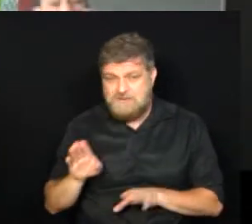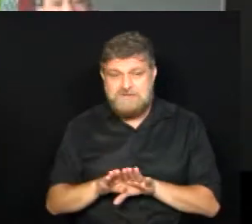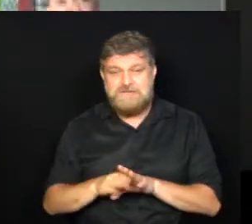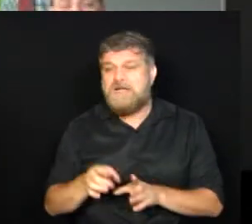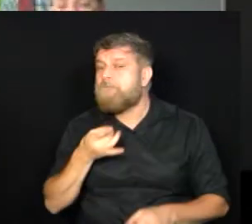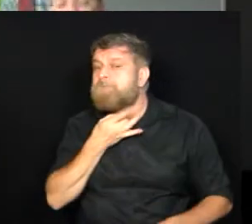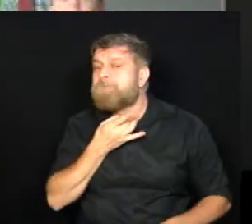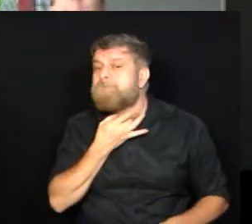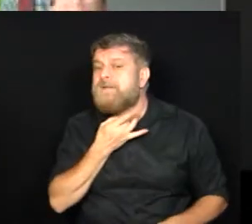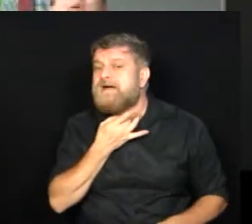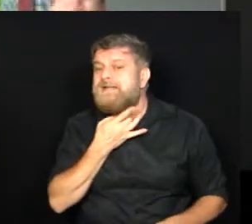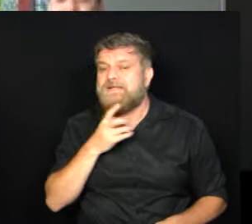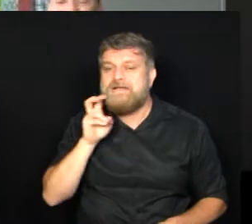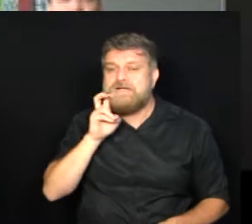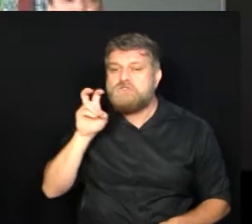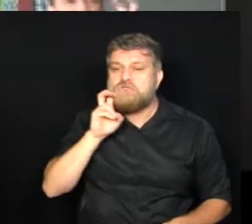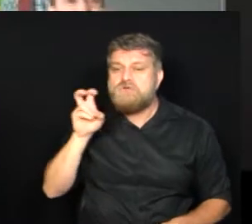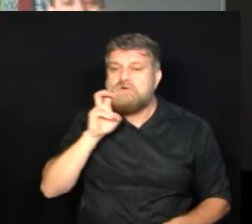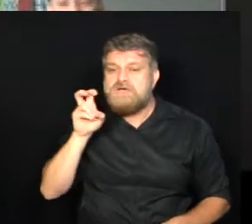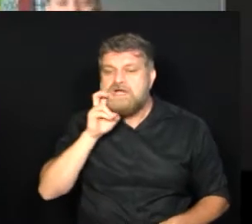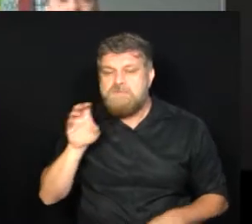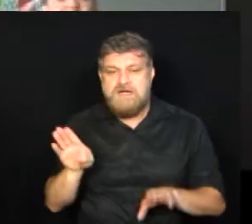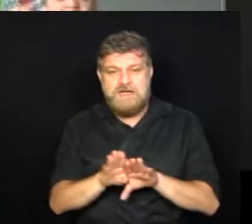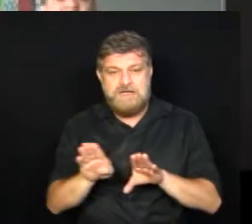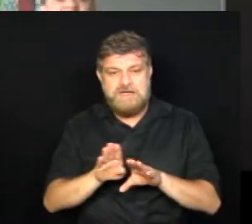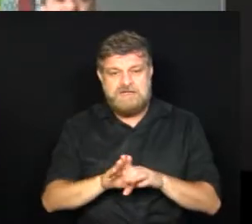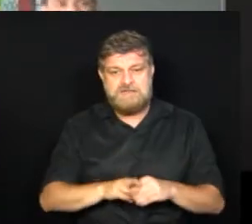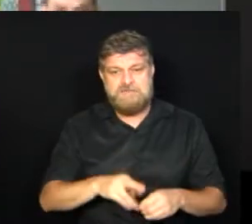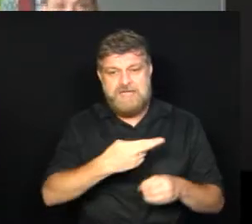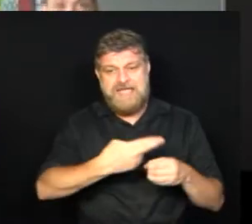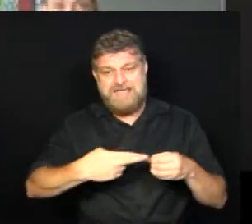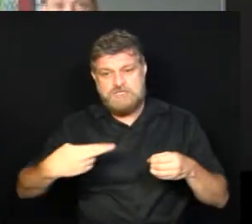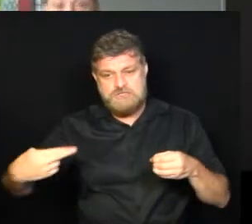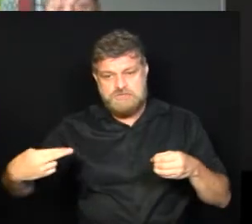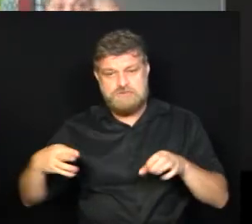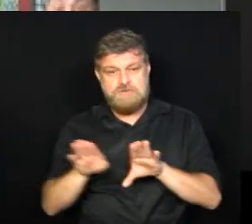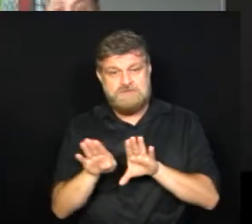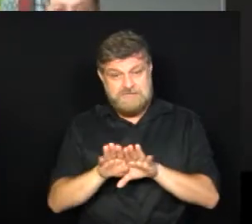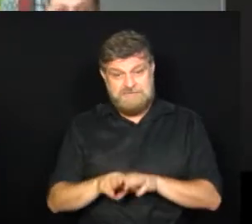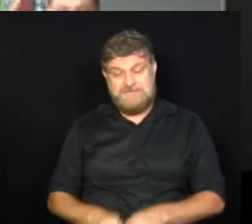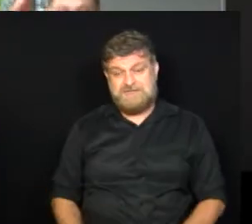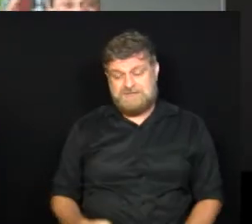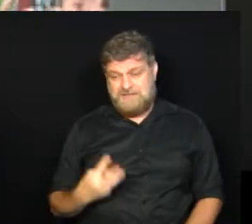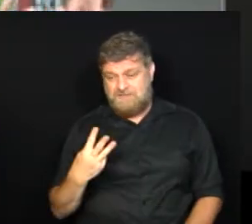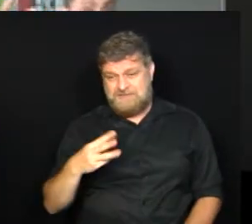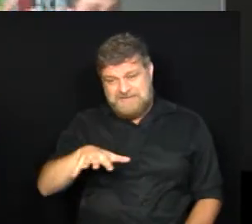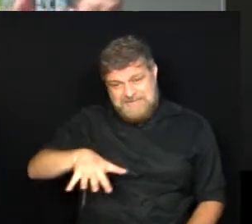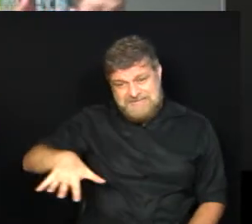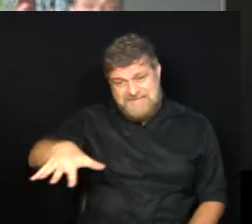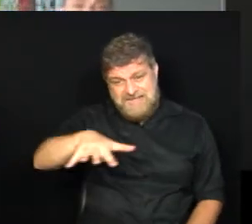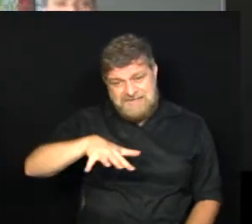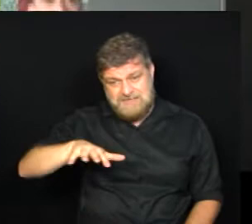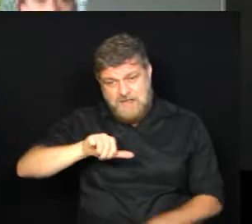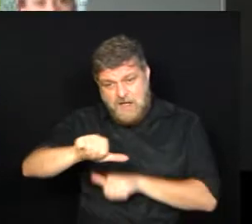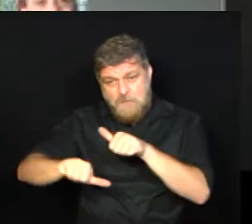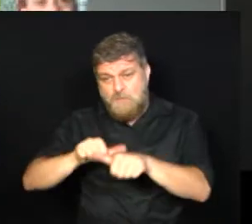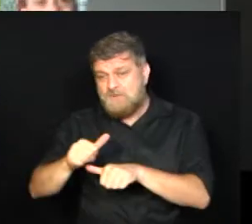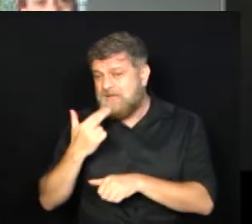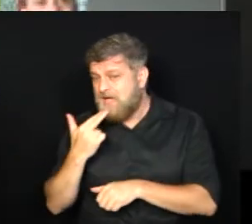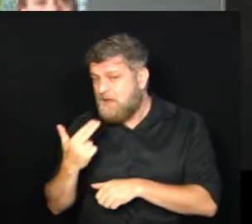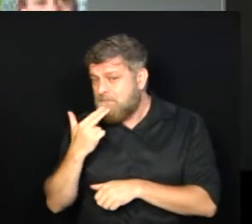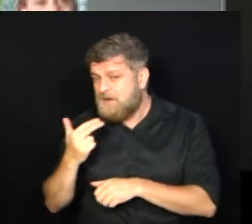Marília, Sorocaba e Registro. Essas 3 regiões estavam na fase amarela e passam para a fase